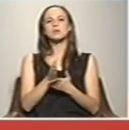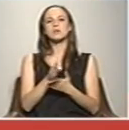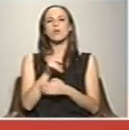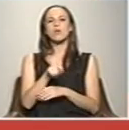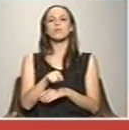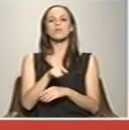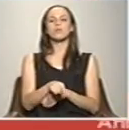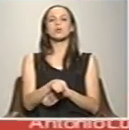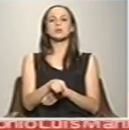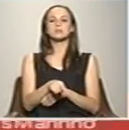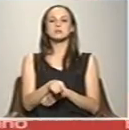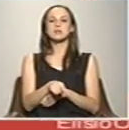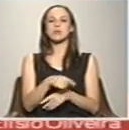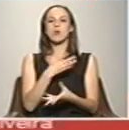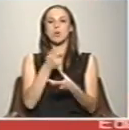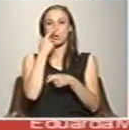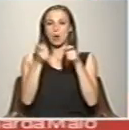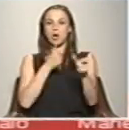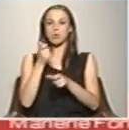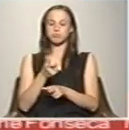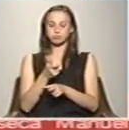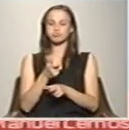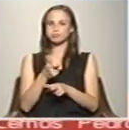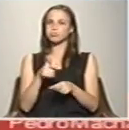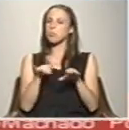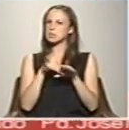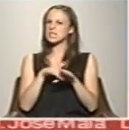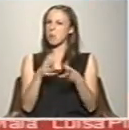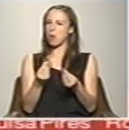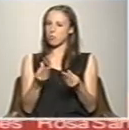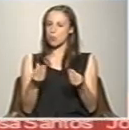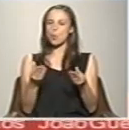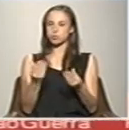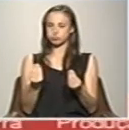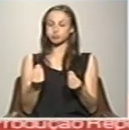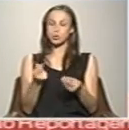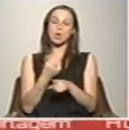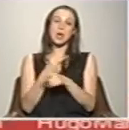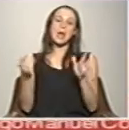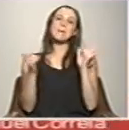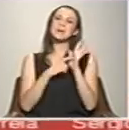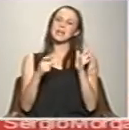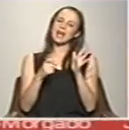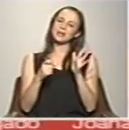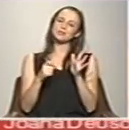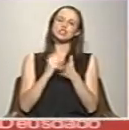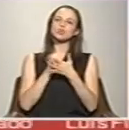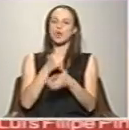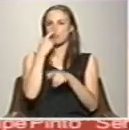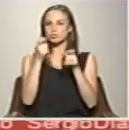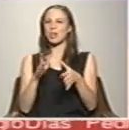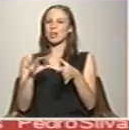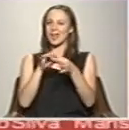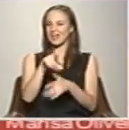que teve grande adesão por parte das pessoas. Portanto, é um evento... O facto de ser um evento americano ajuda também as pessoas a associarem-se a este